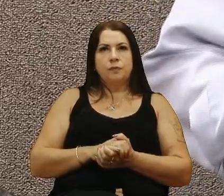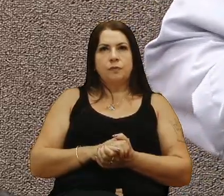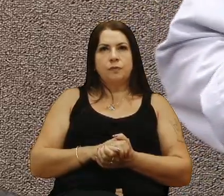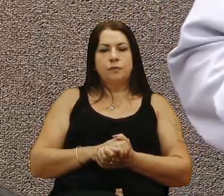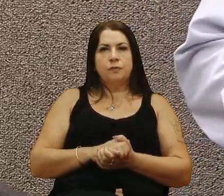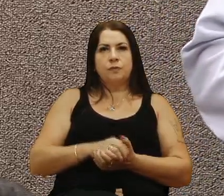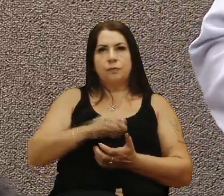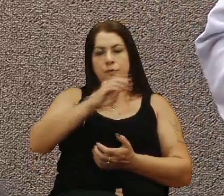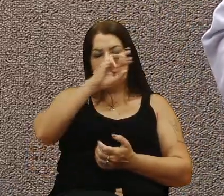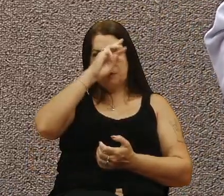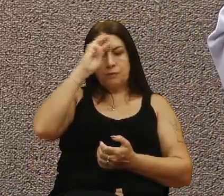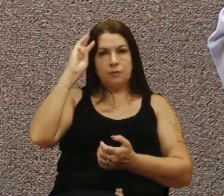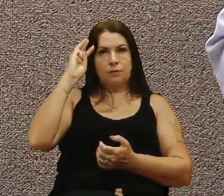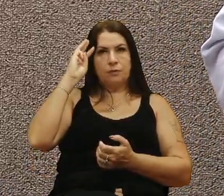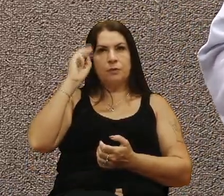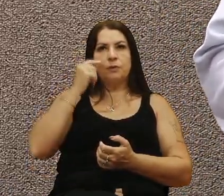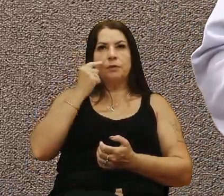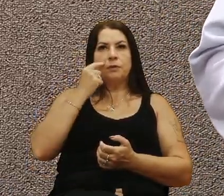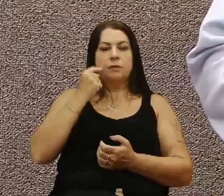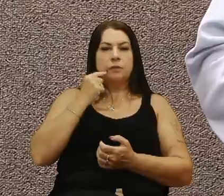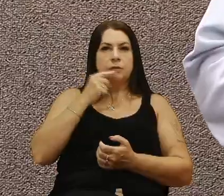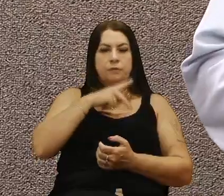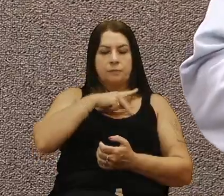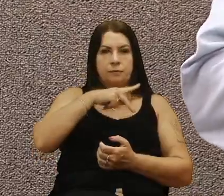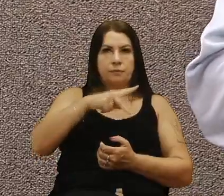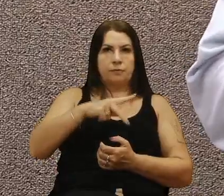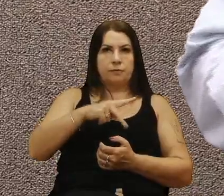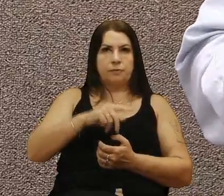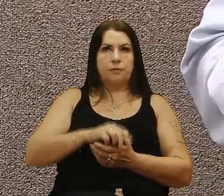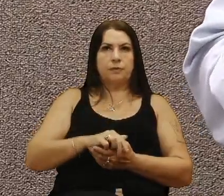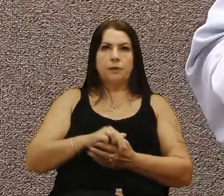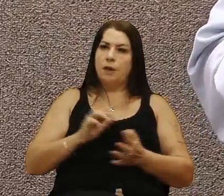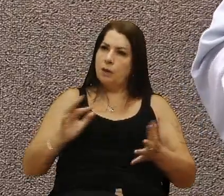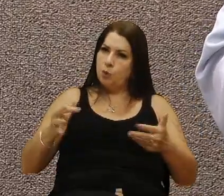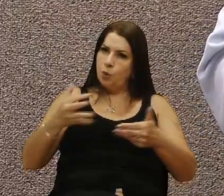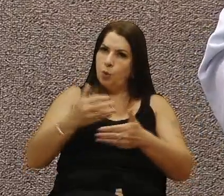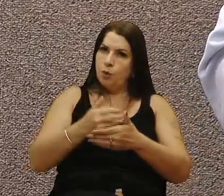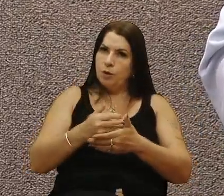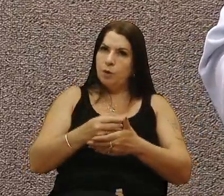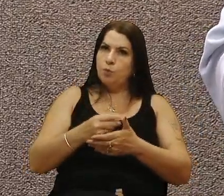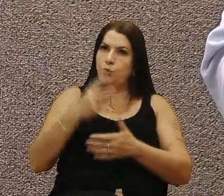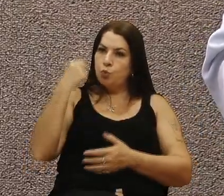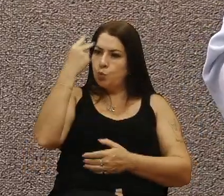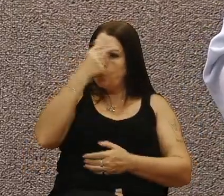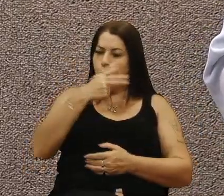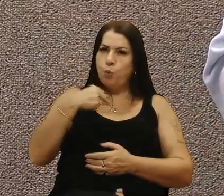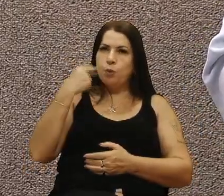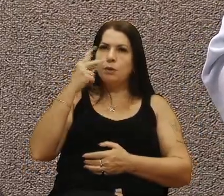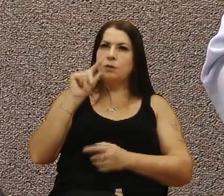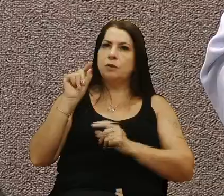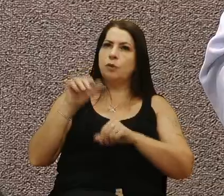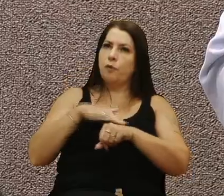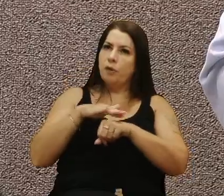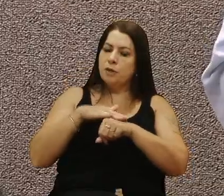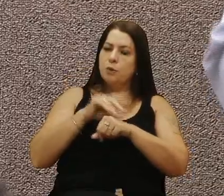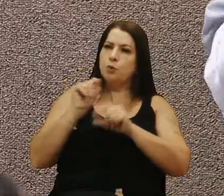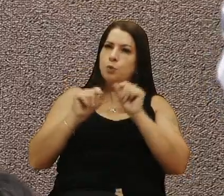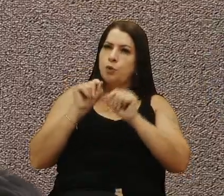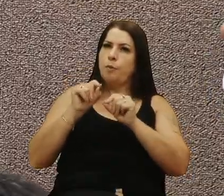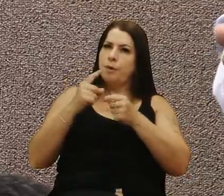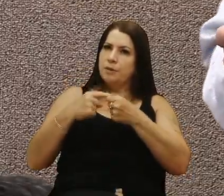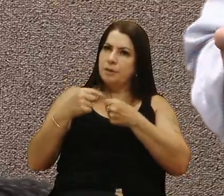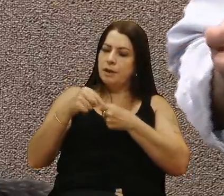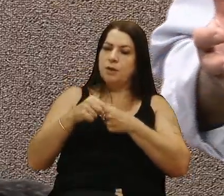Juliano Valim e com o Petrini, nosso presidente, e ele nos acolheu 2 horas falando sobre a cidade.